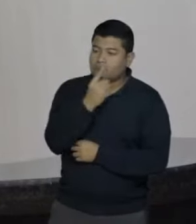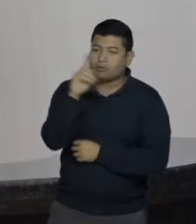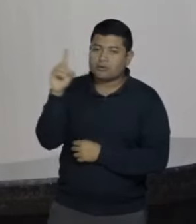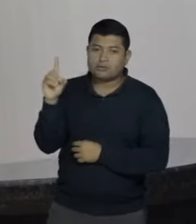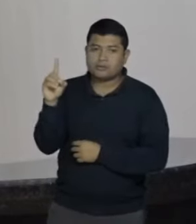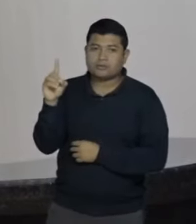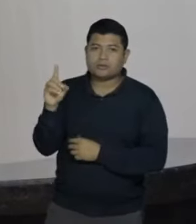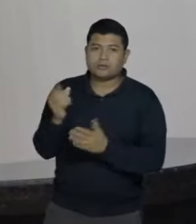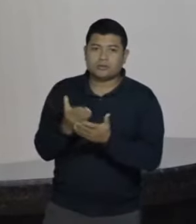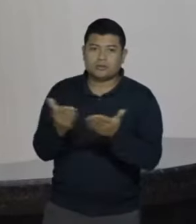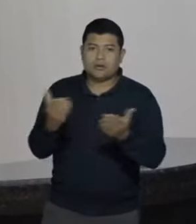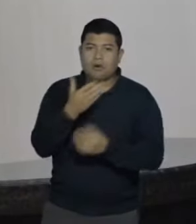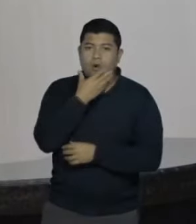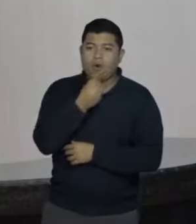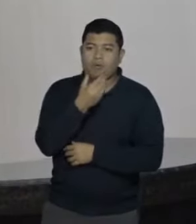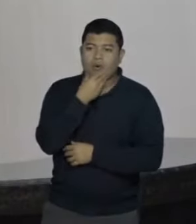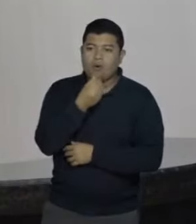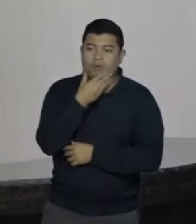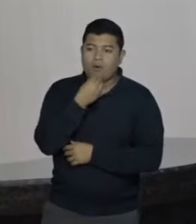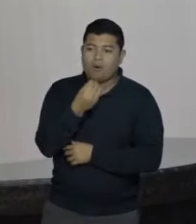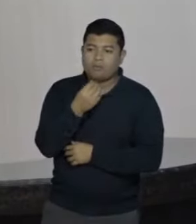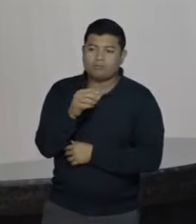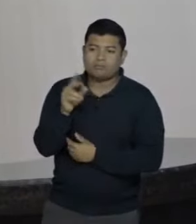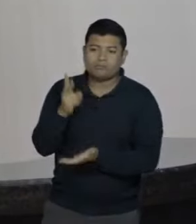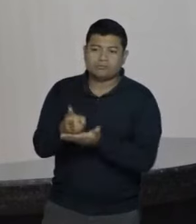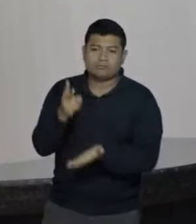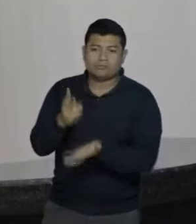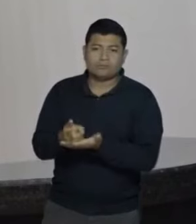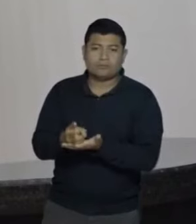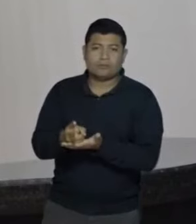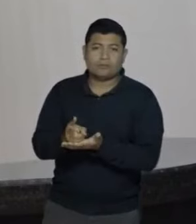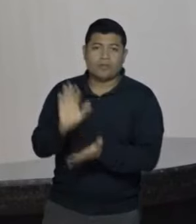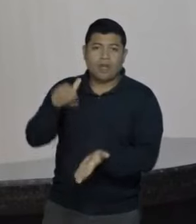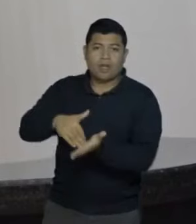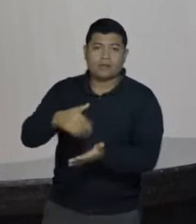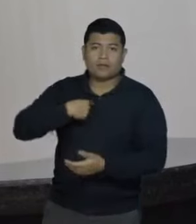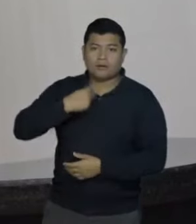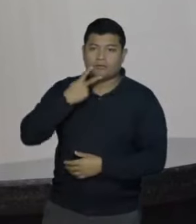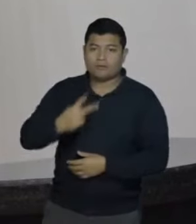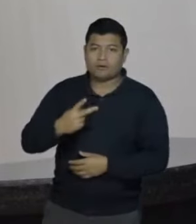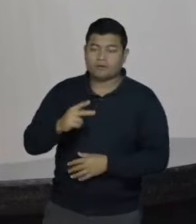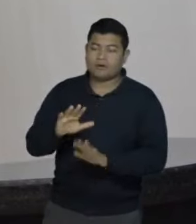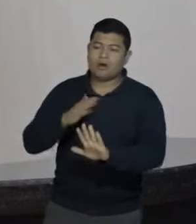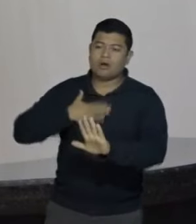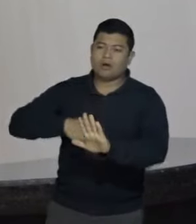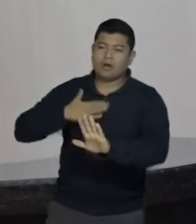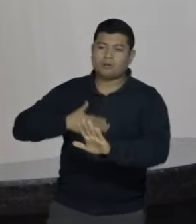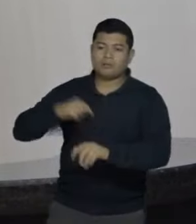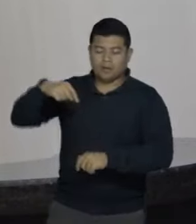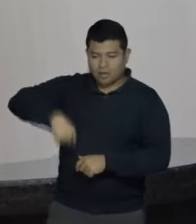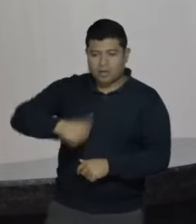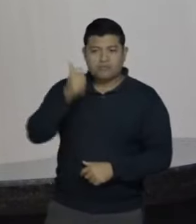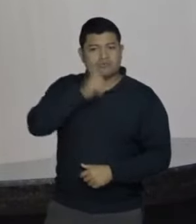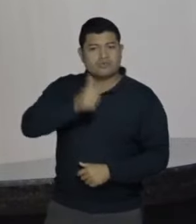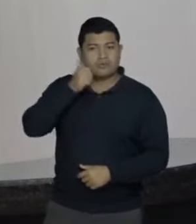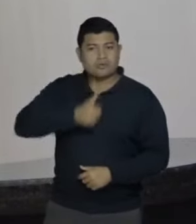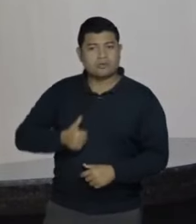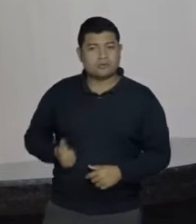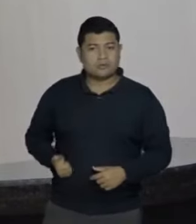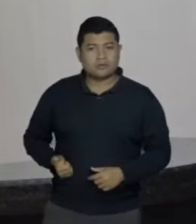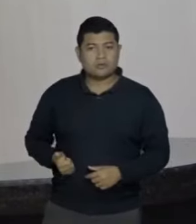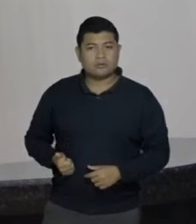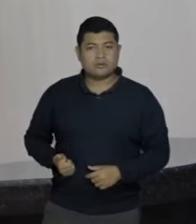Senhor e senhor e senhores até que eu tenho que dizer Epa aqui também tem mulheres então